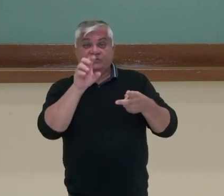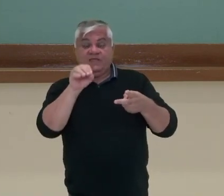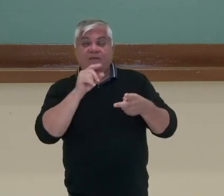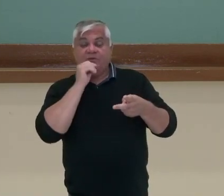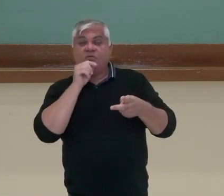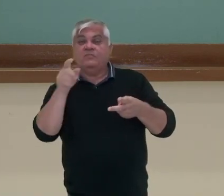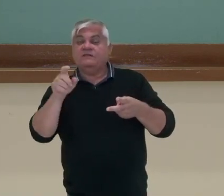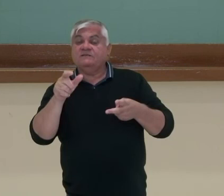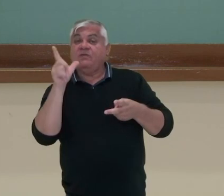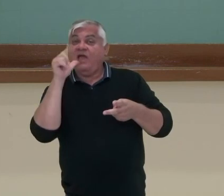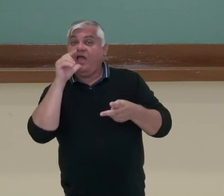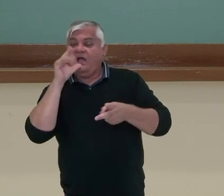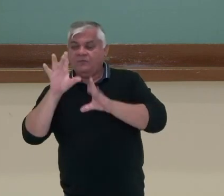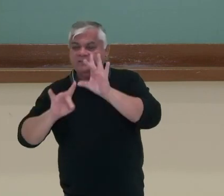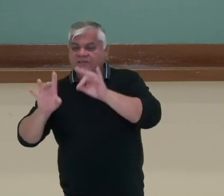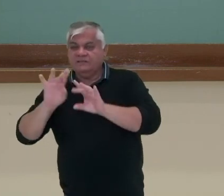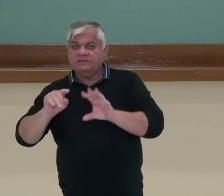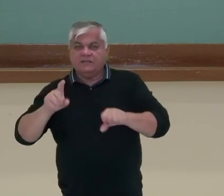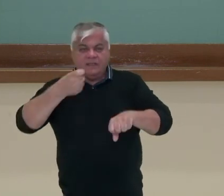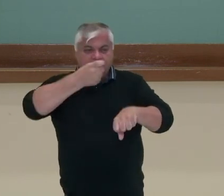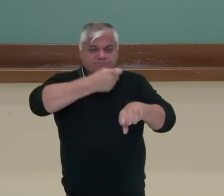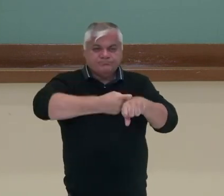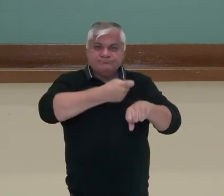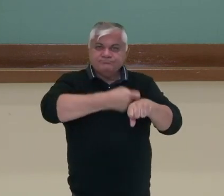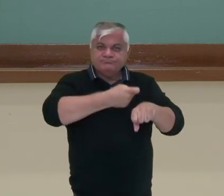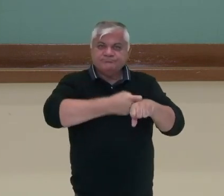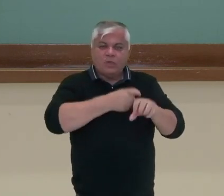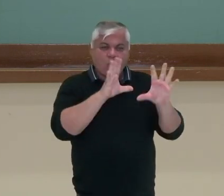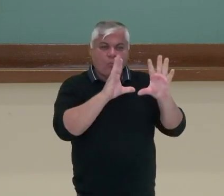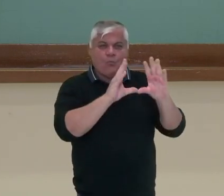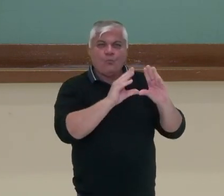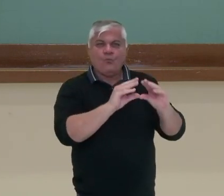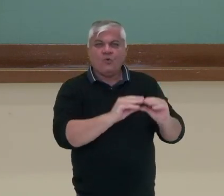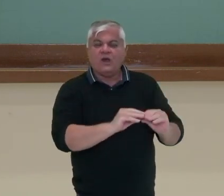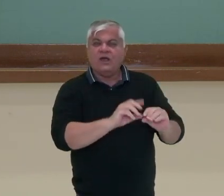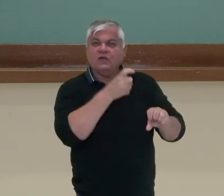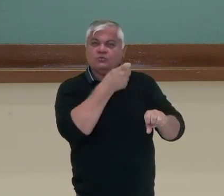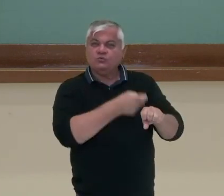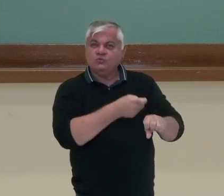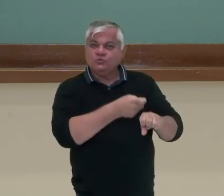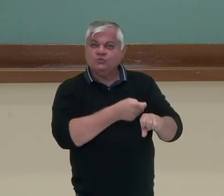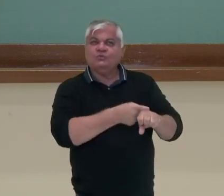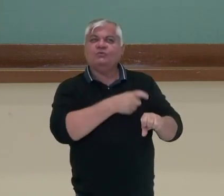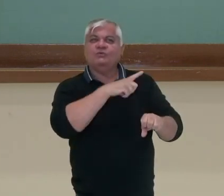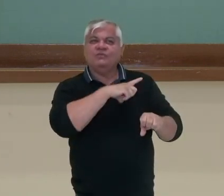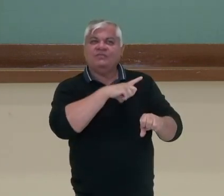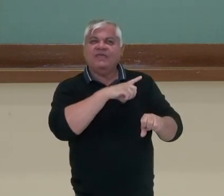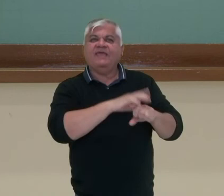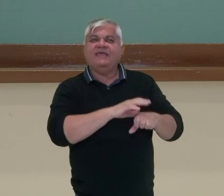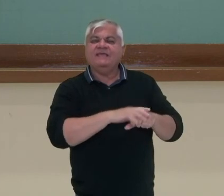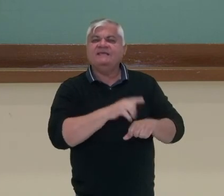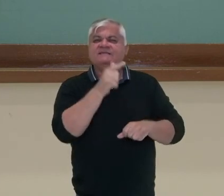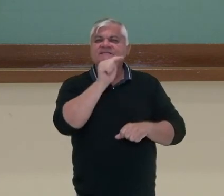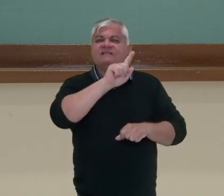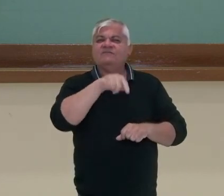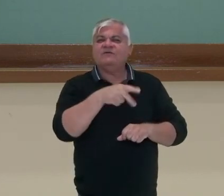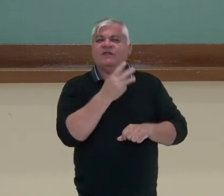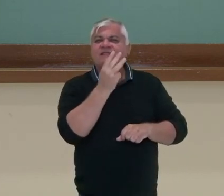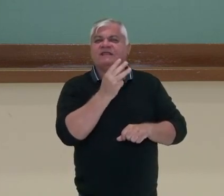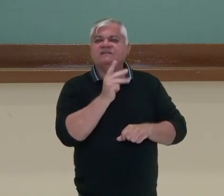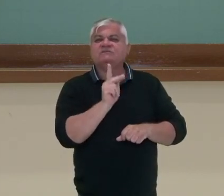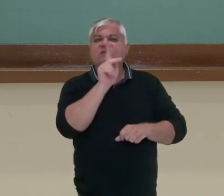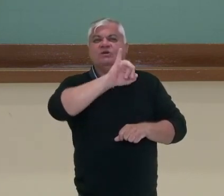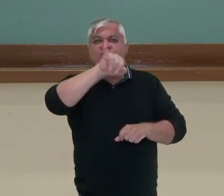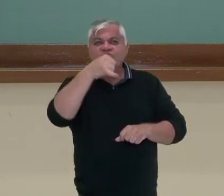água, que ocorre com a liberação de 7,3 kJ de energia para o mol de água e o movimento das moléculas